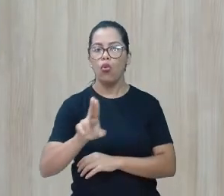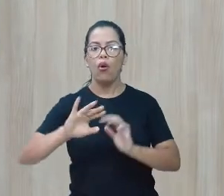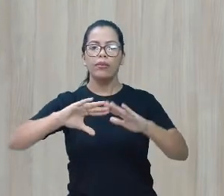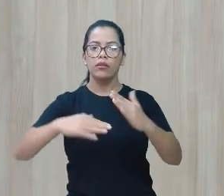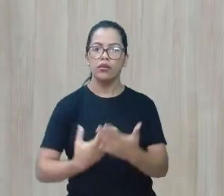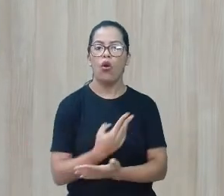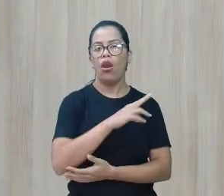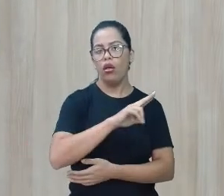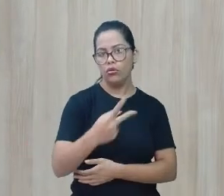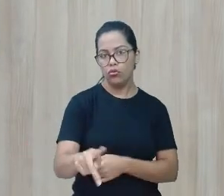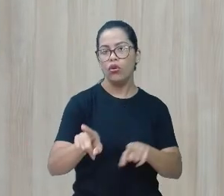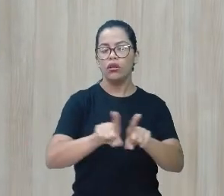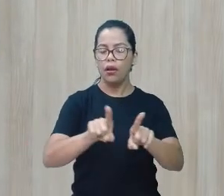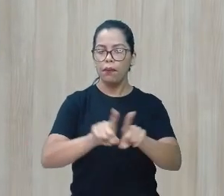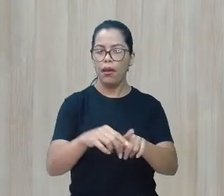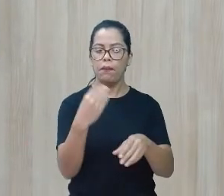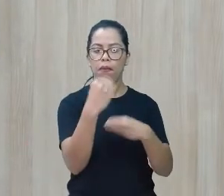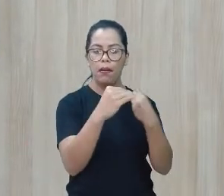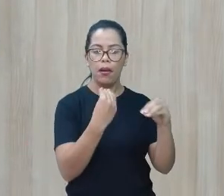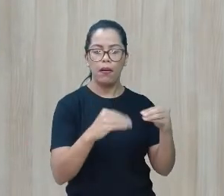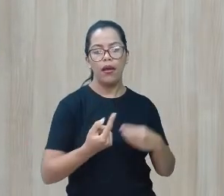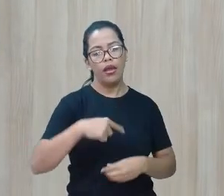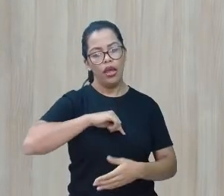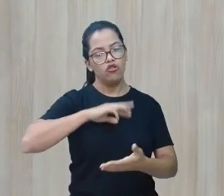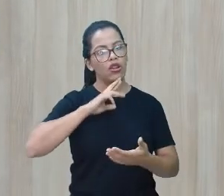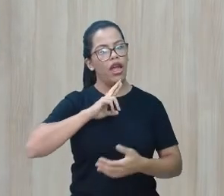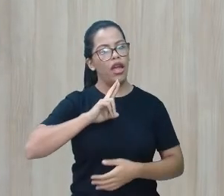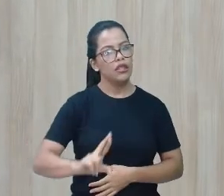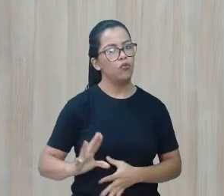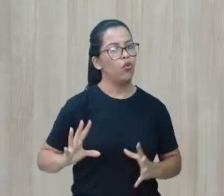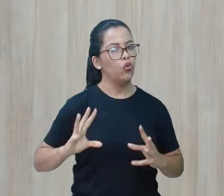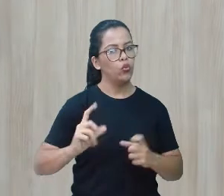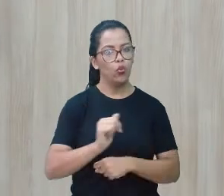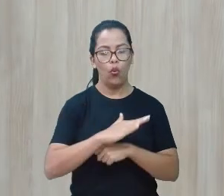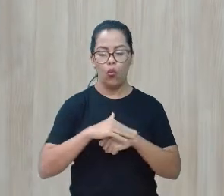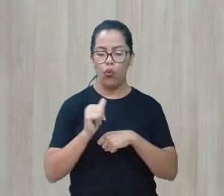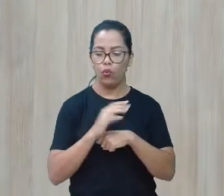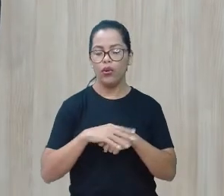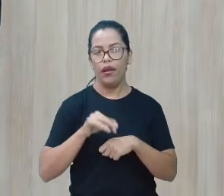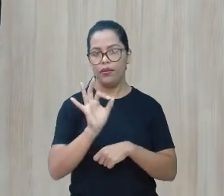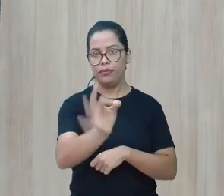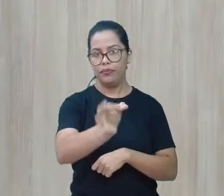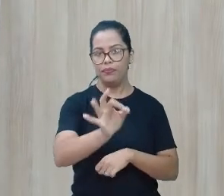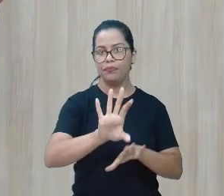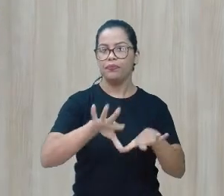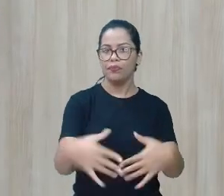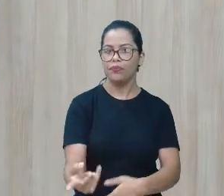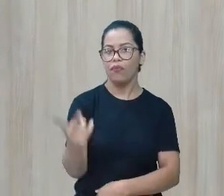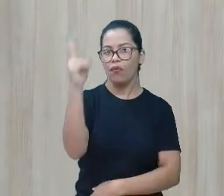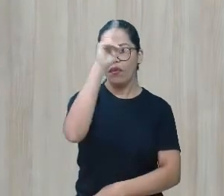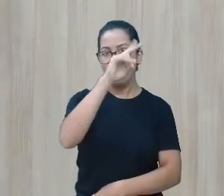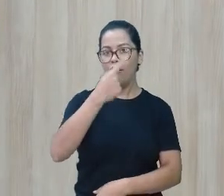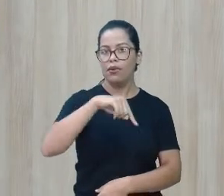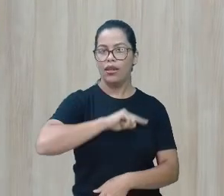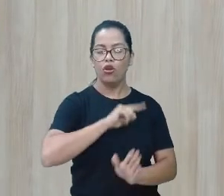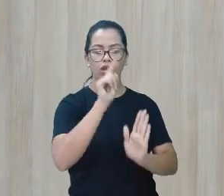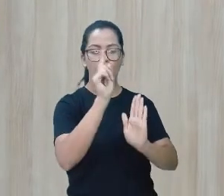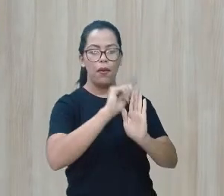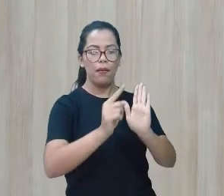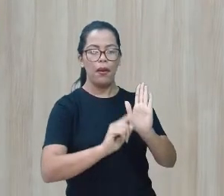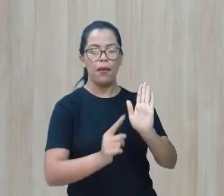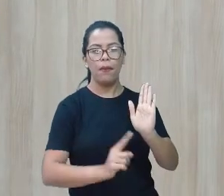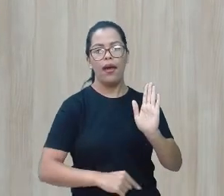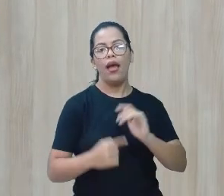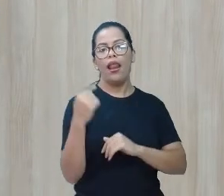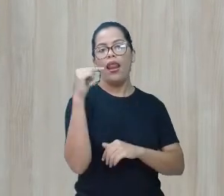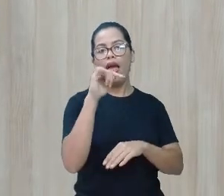bom? Que a gente vai responder aqui com o maior carinho do mundo, tá bom? Então, lembre-se da nossa playlist que está lá no YouTube,